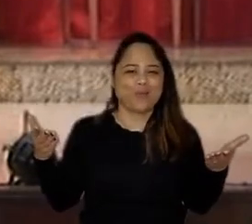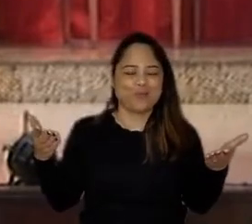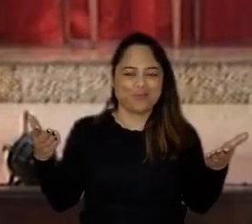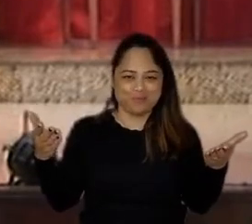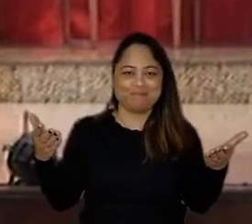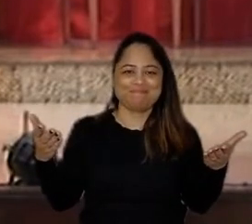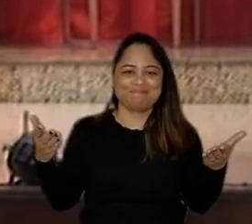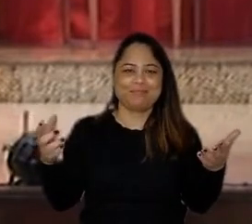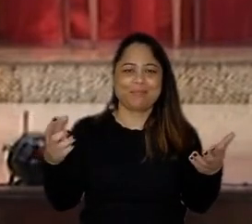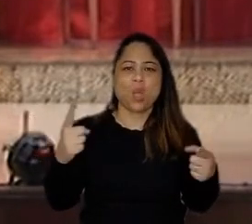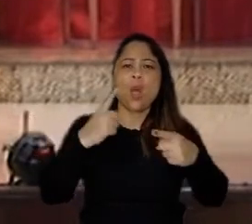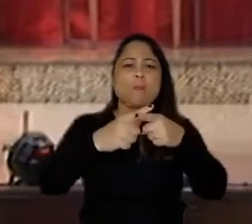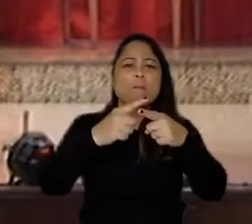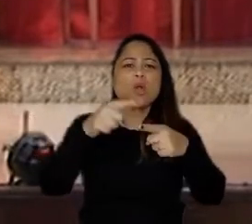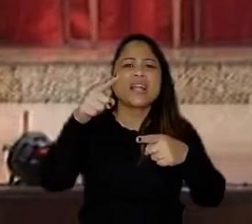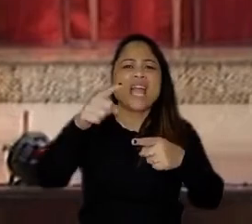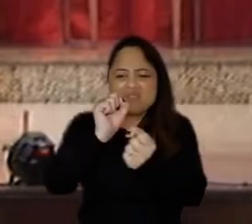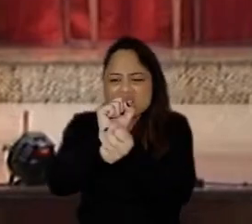O que te